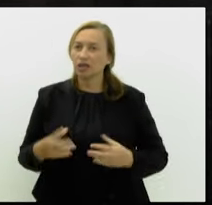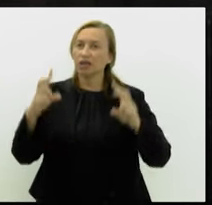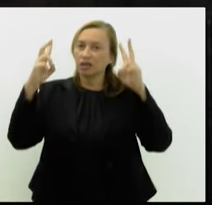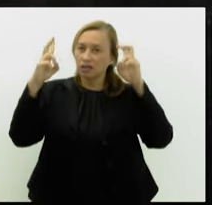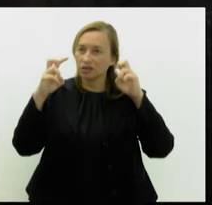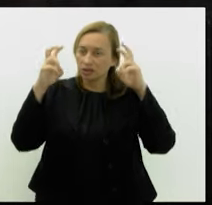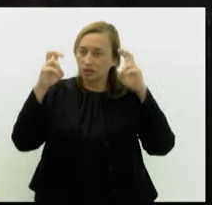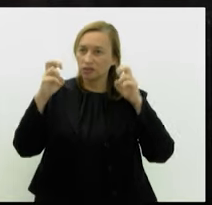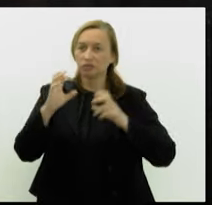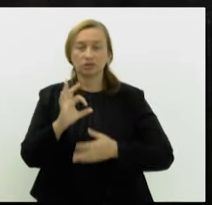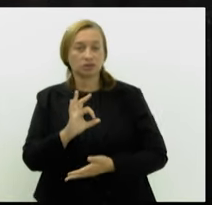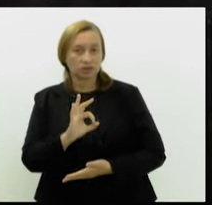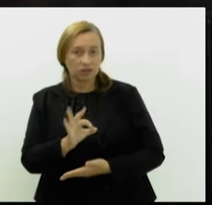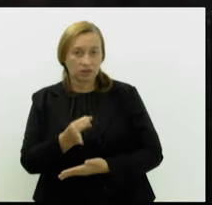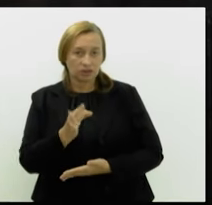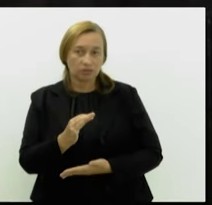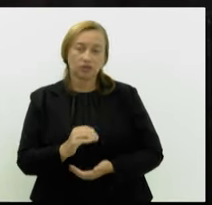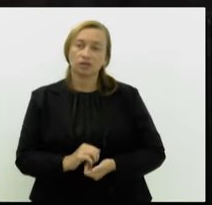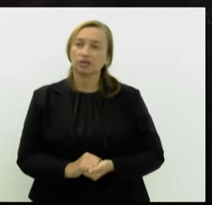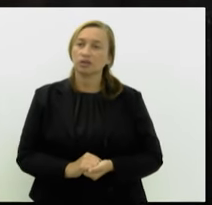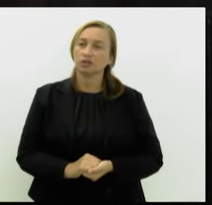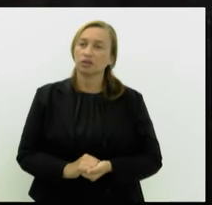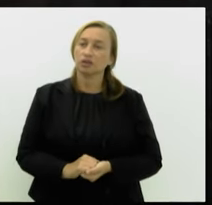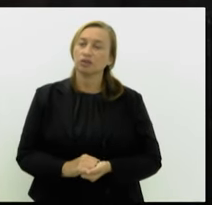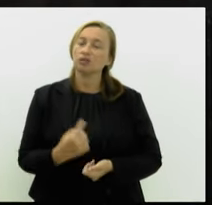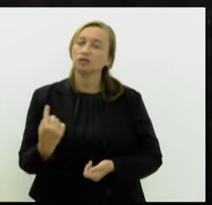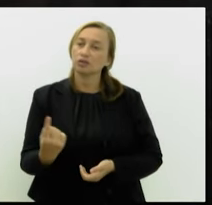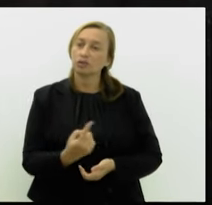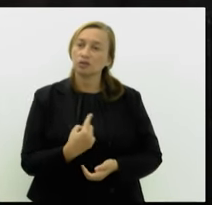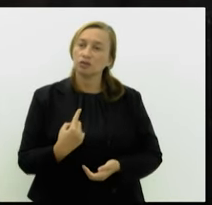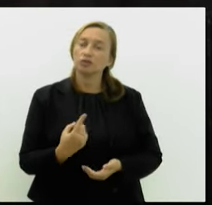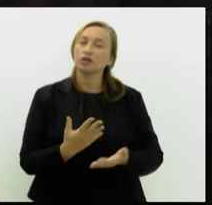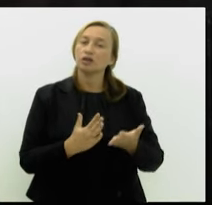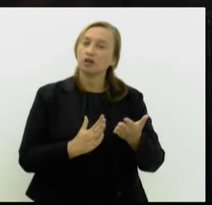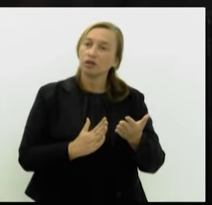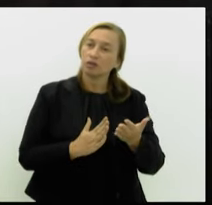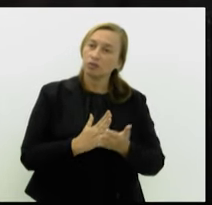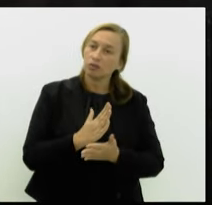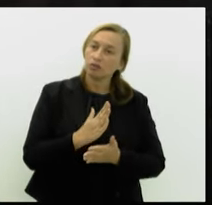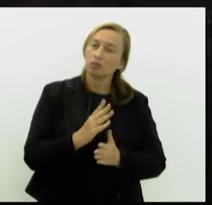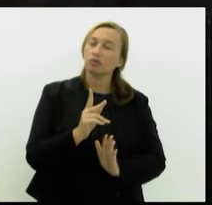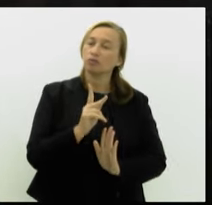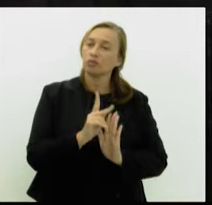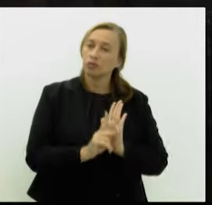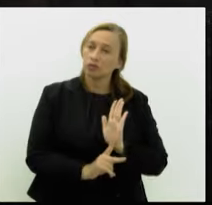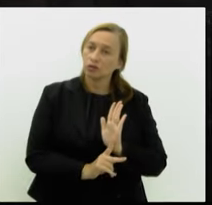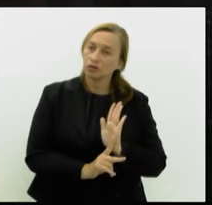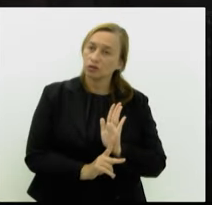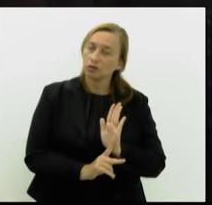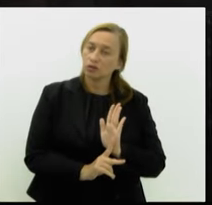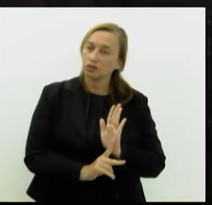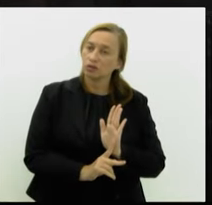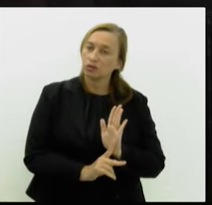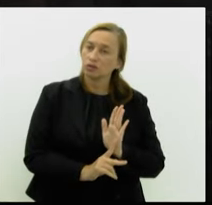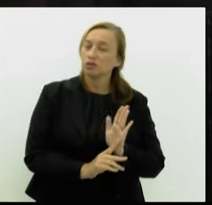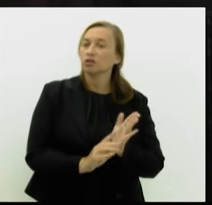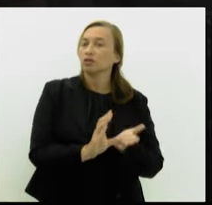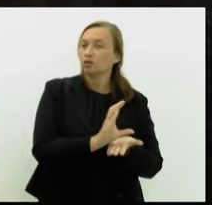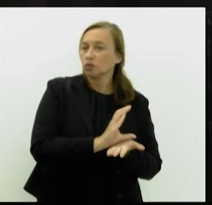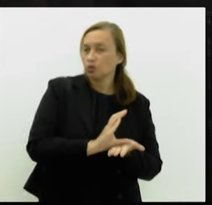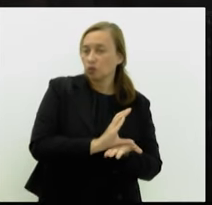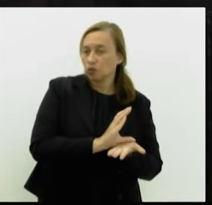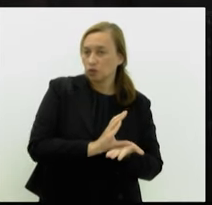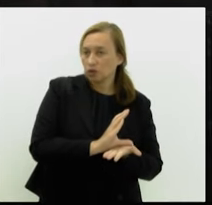e, evidentemente, que somos totalmente favorável ao projeto, quer seja na